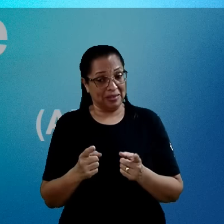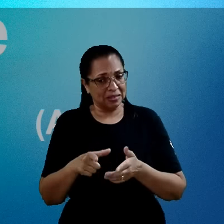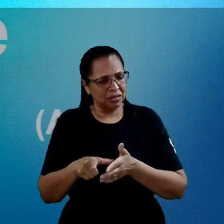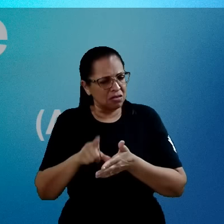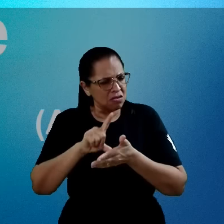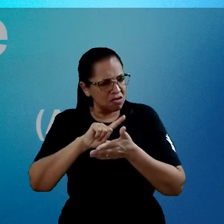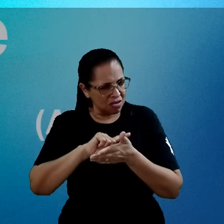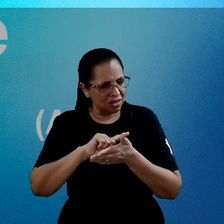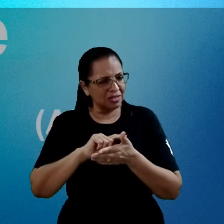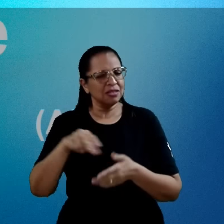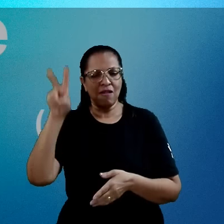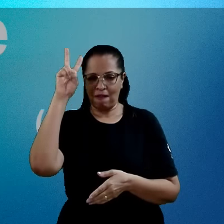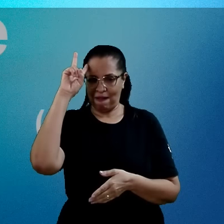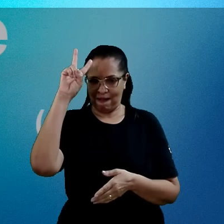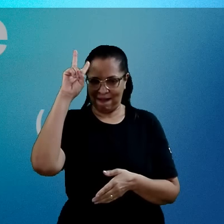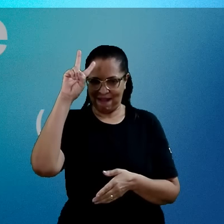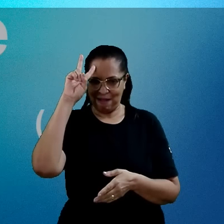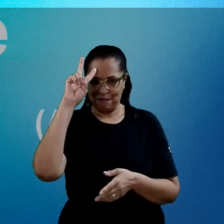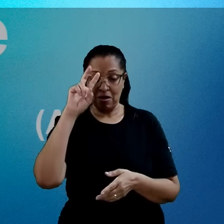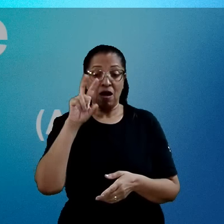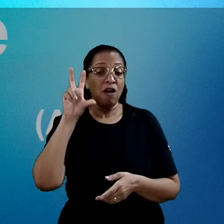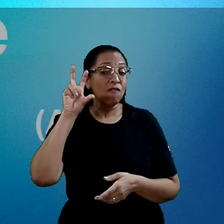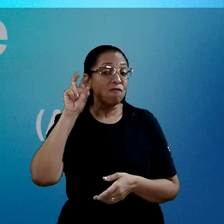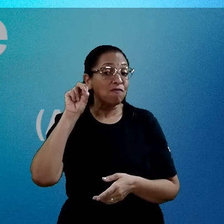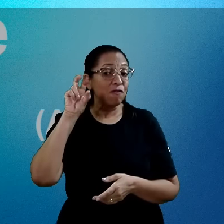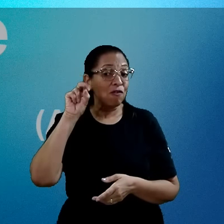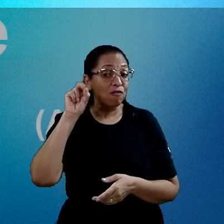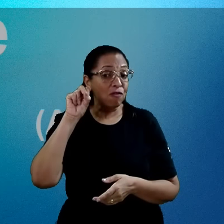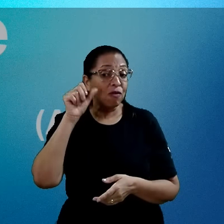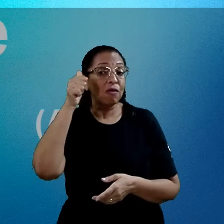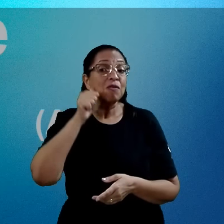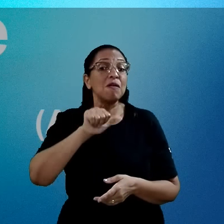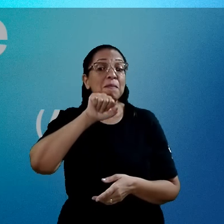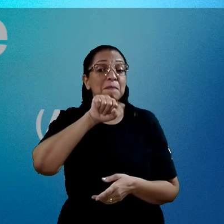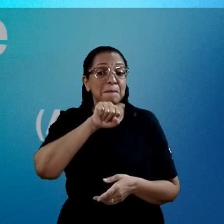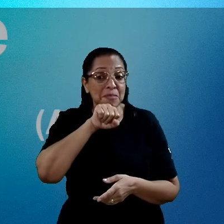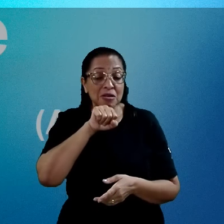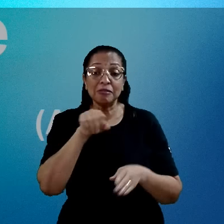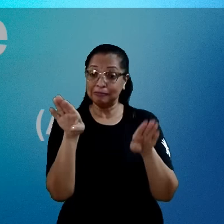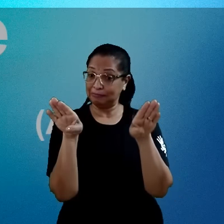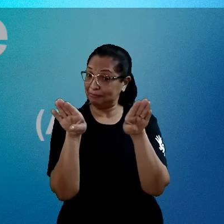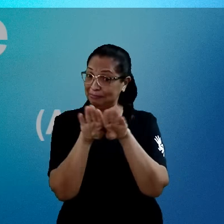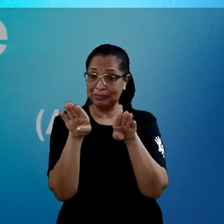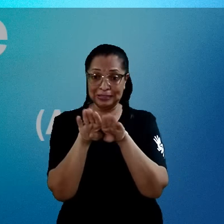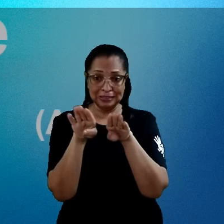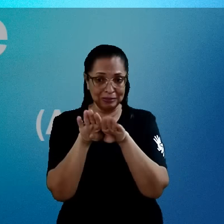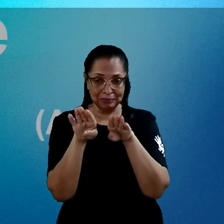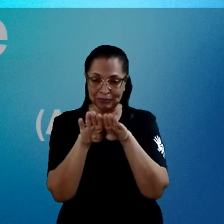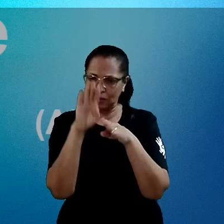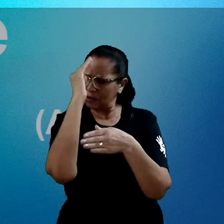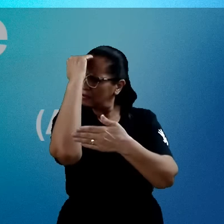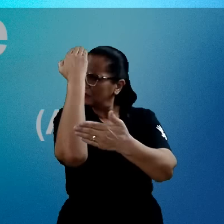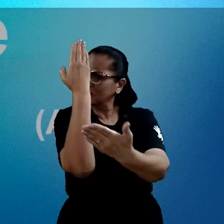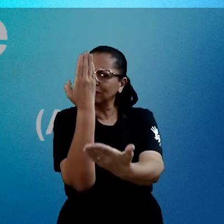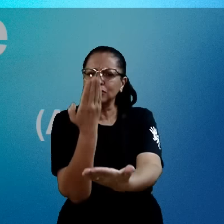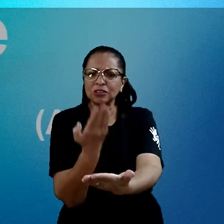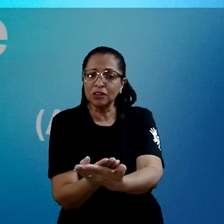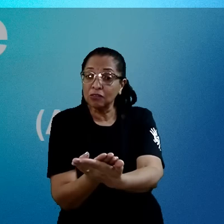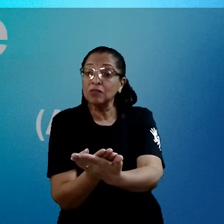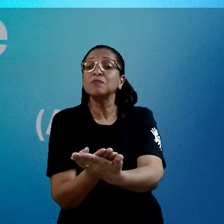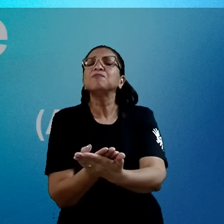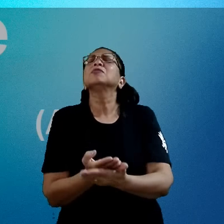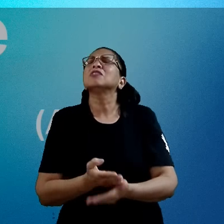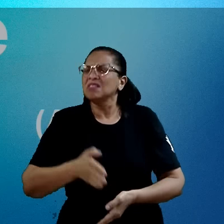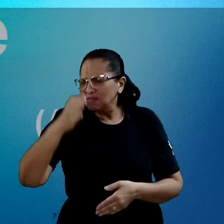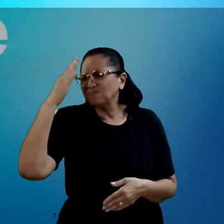em tua mãe unice estou certo vou aqui parafrasear e estou certo de que